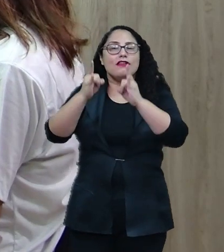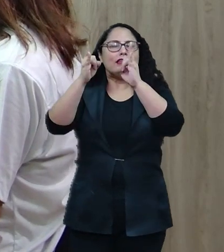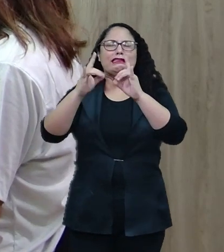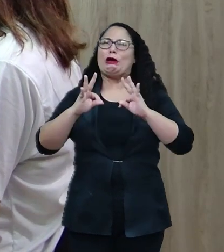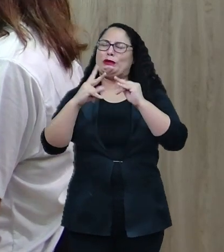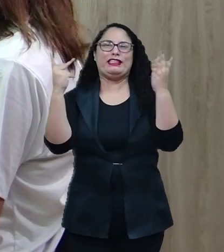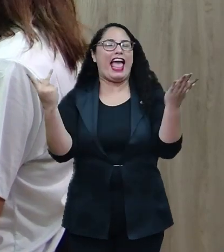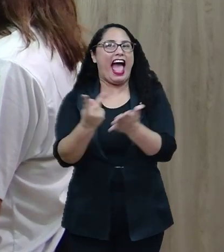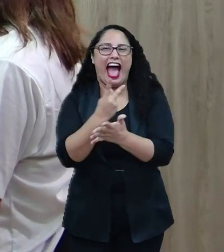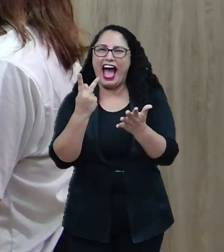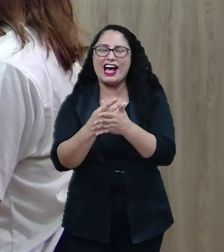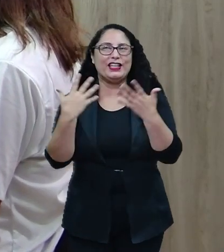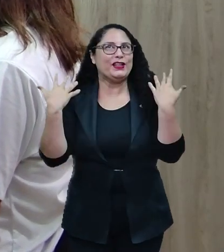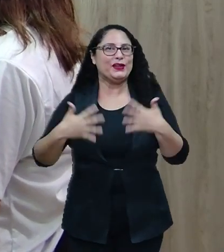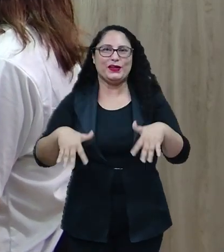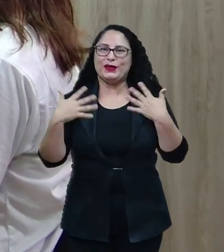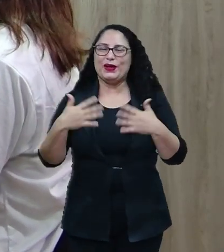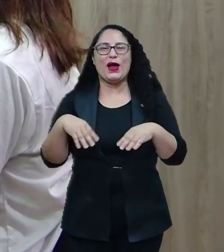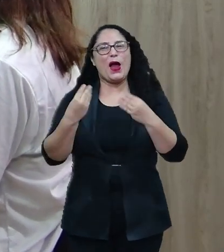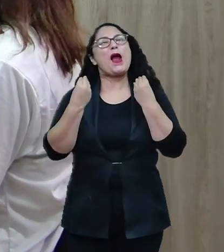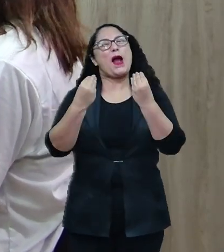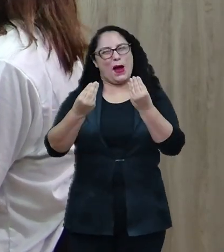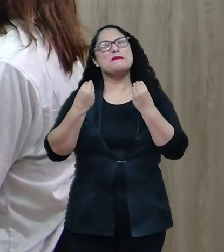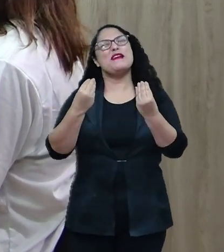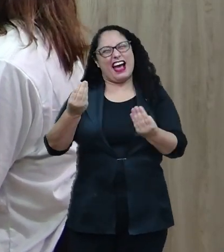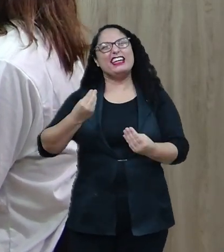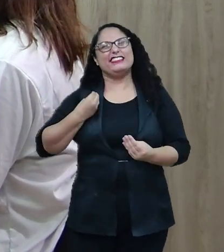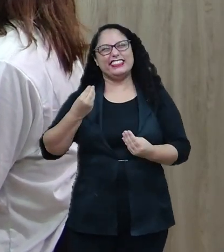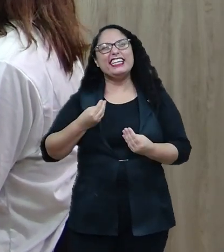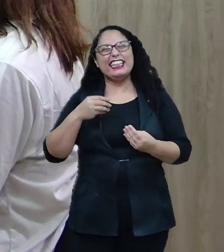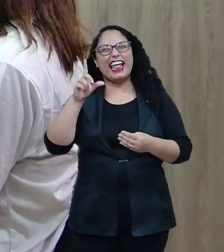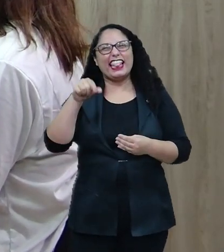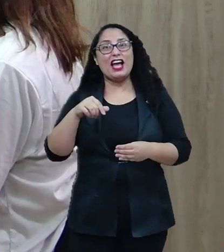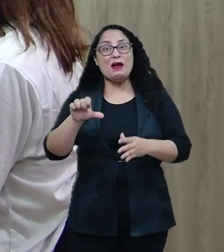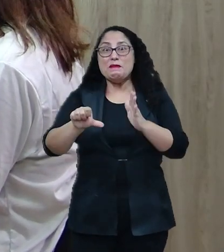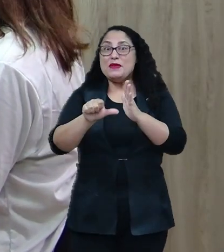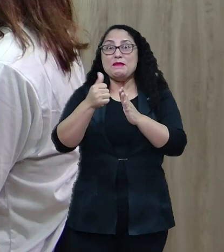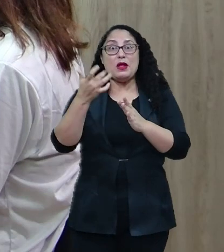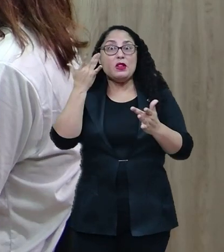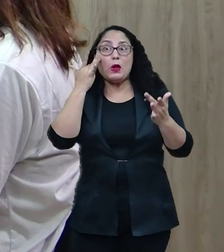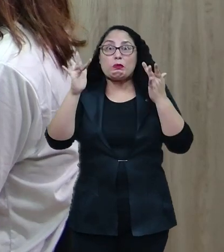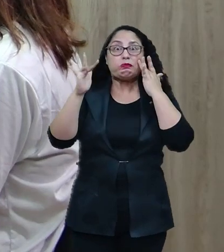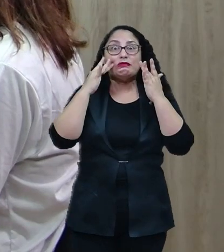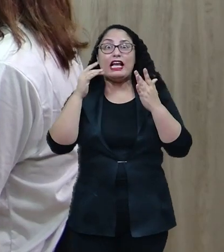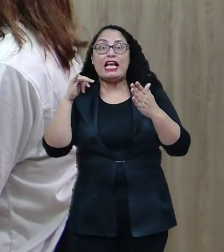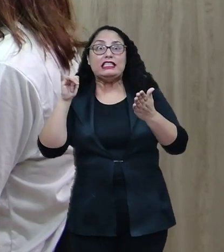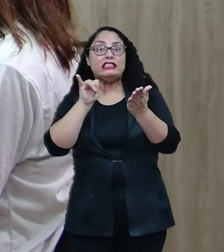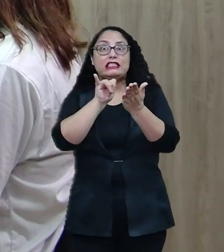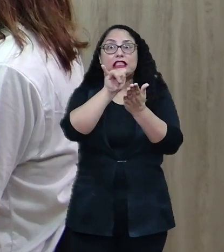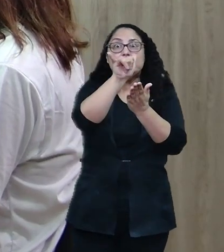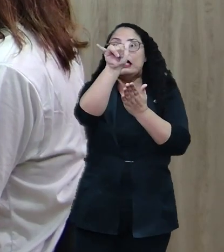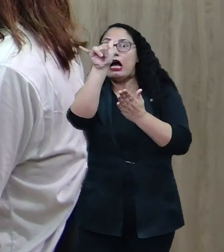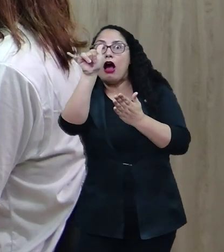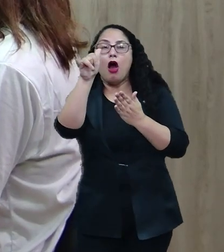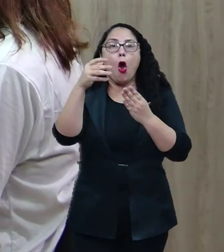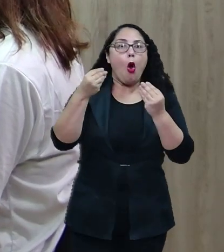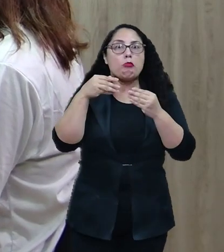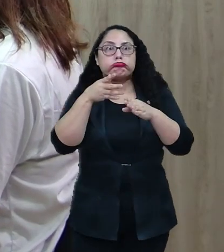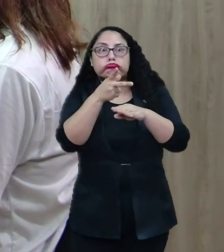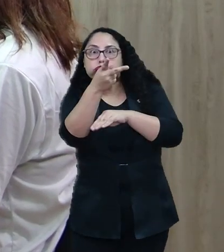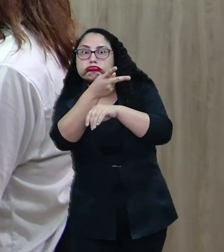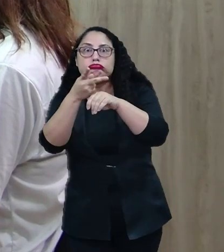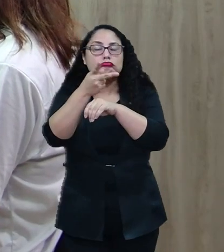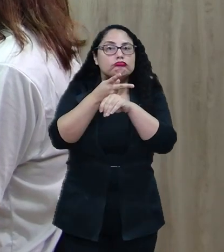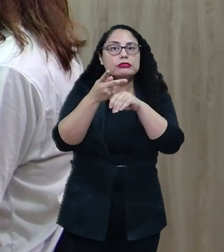errado. Como a vida, né? Primeiro que eu não consegui sair do aeroporto, cacei uma saída lá, não